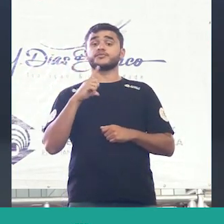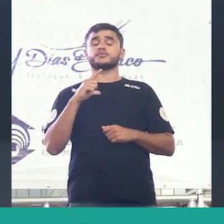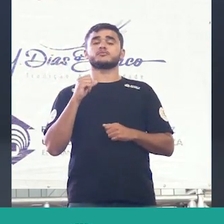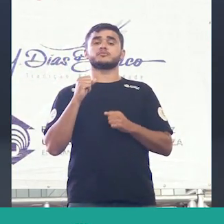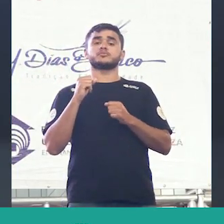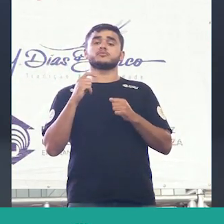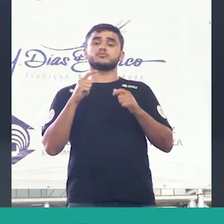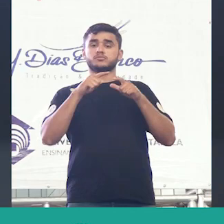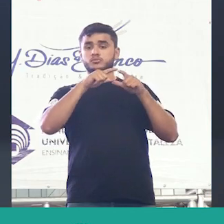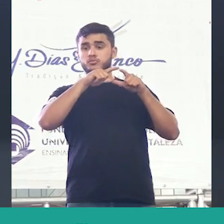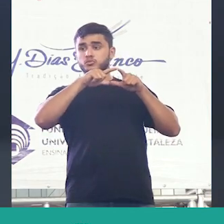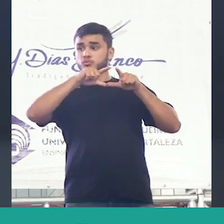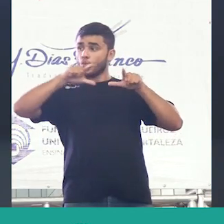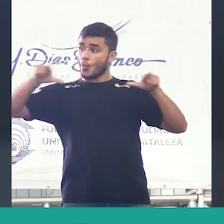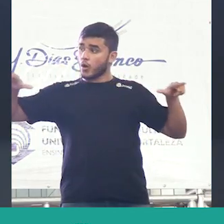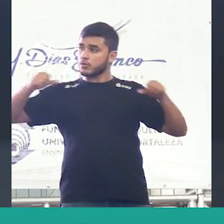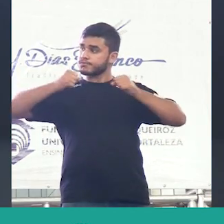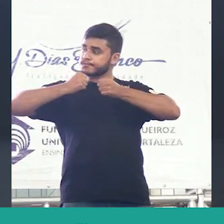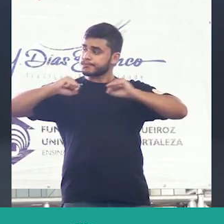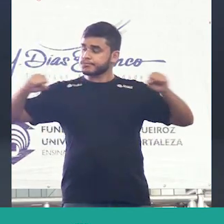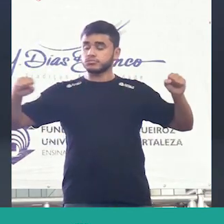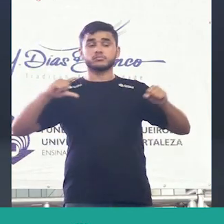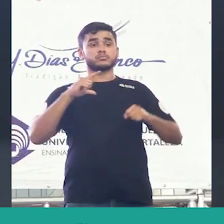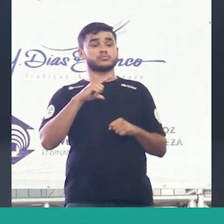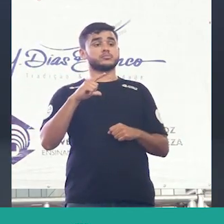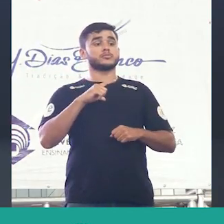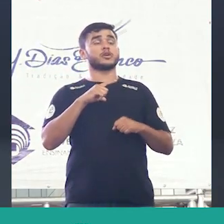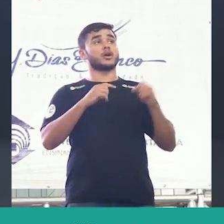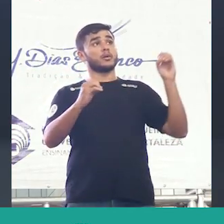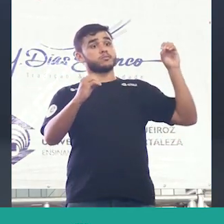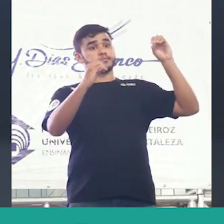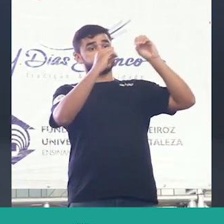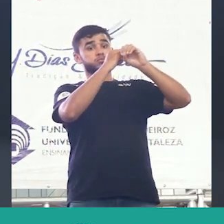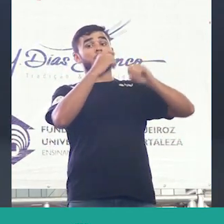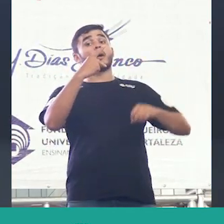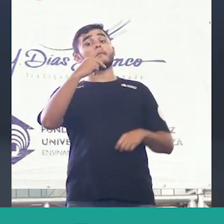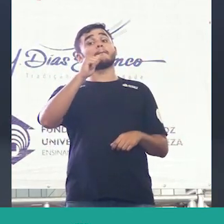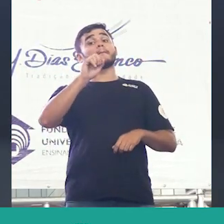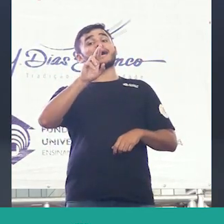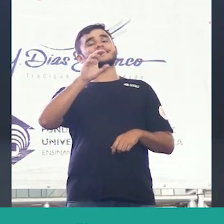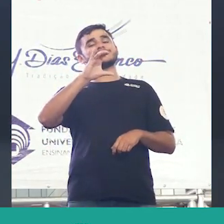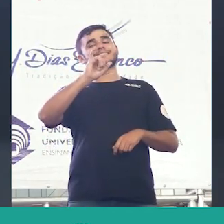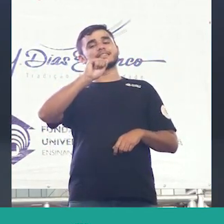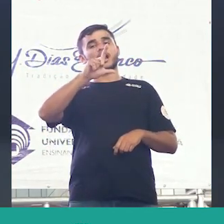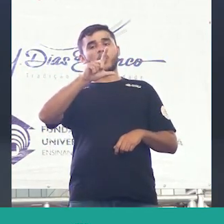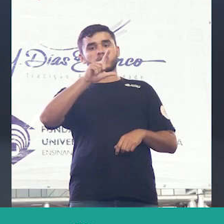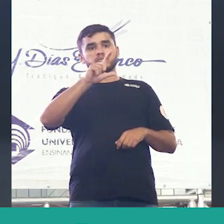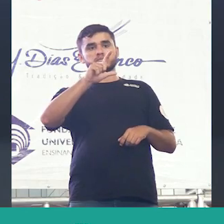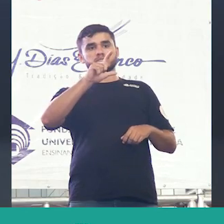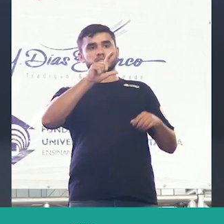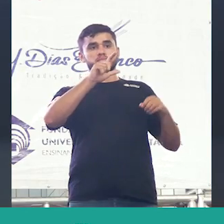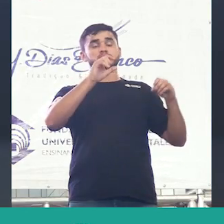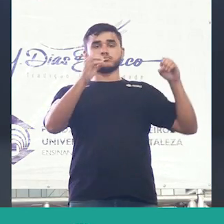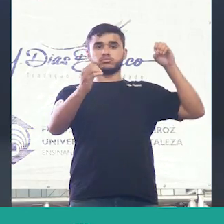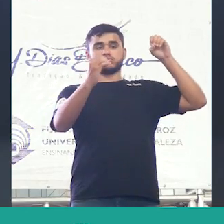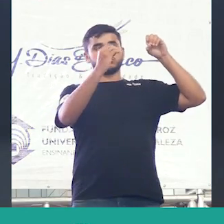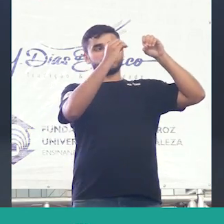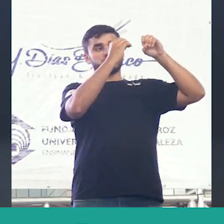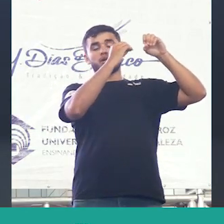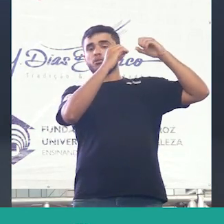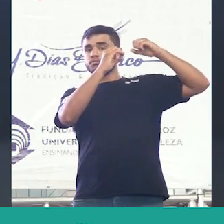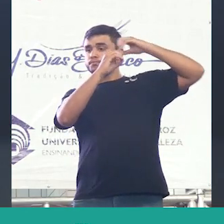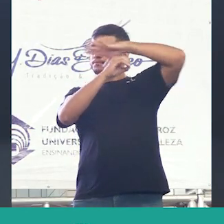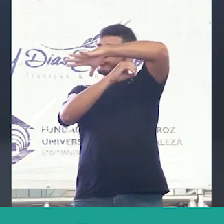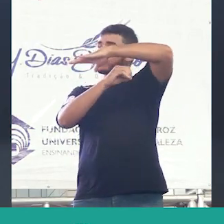uma larga faixa predominante de penumbra, dentre a qual o eclipse é parcial. Nas condições mais favoráveis do eclipse total do